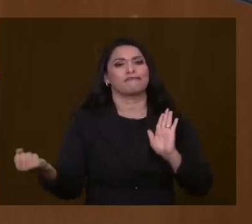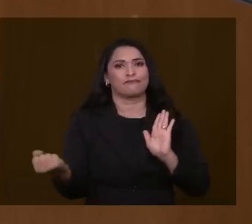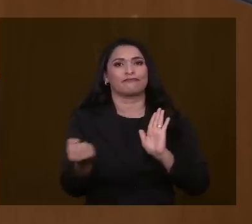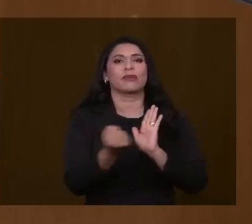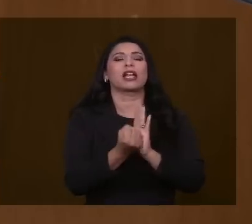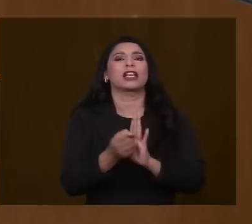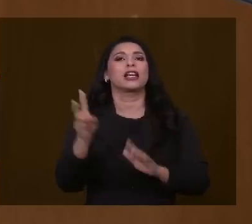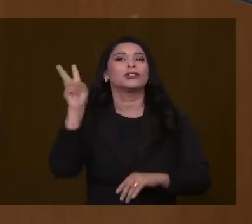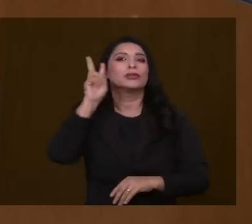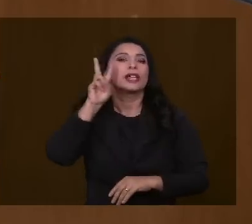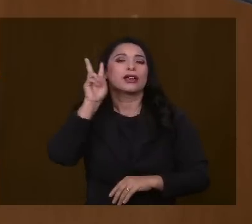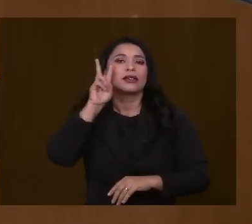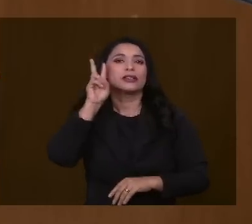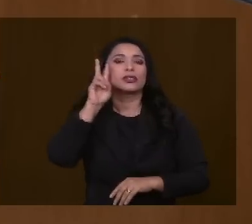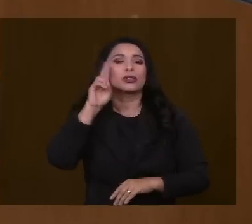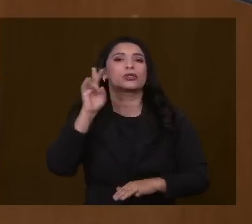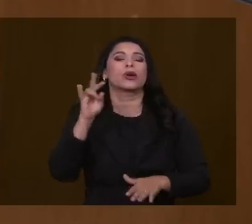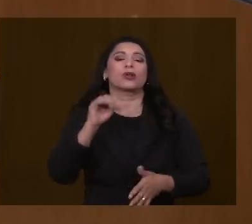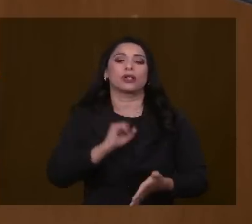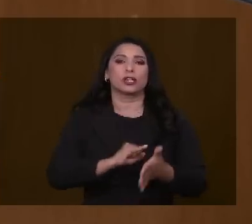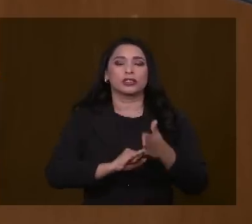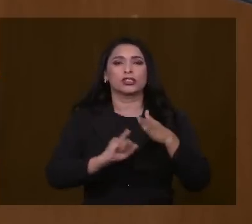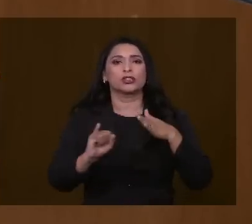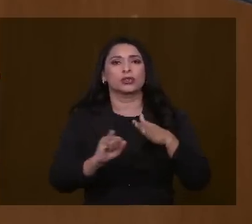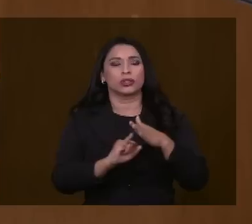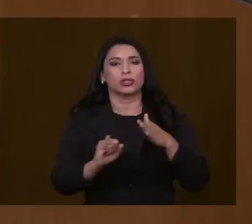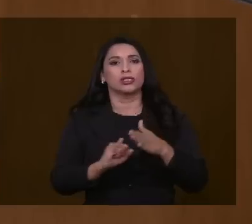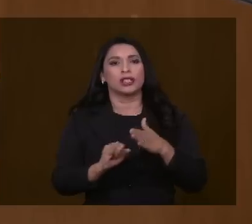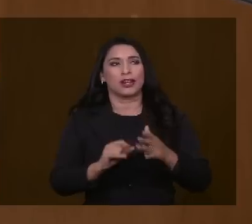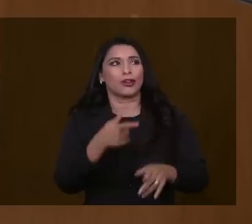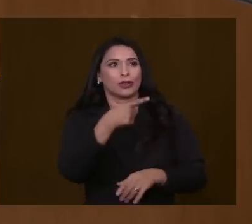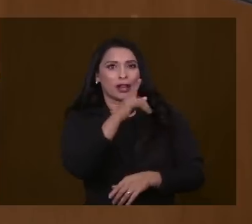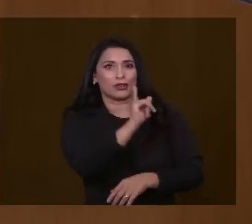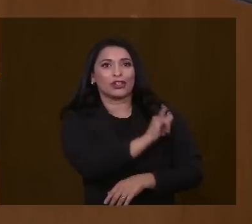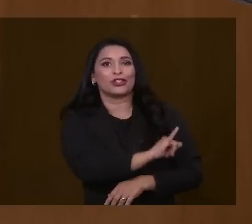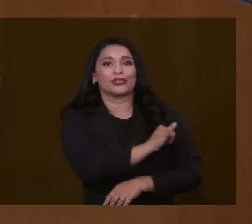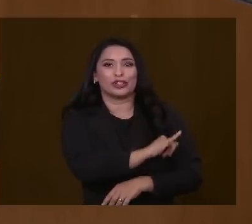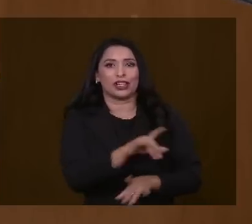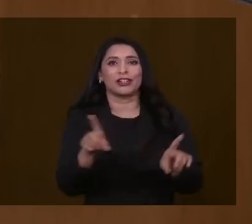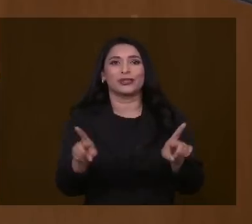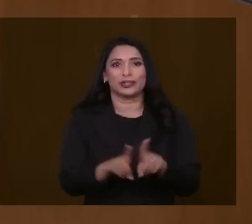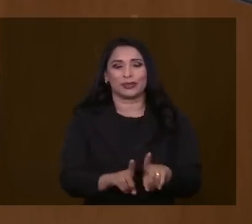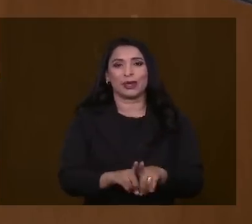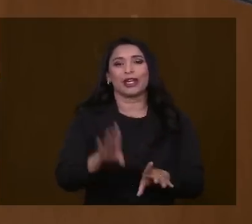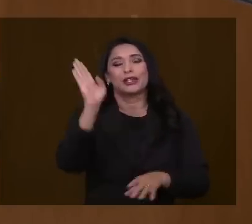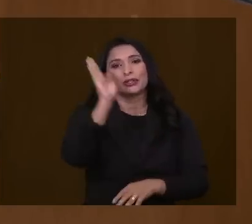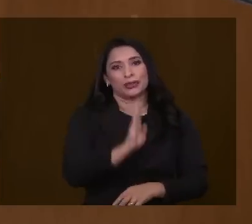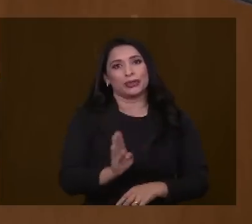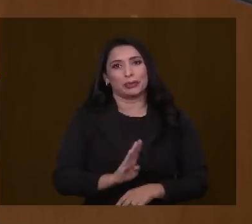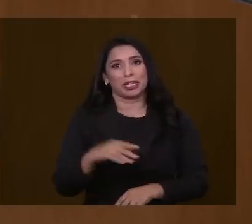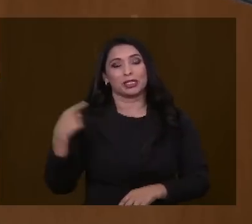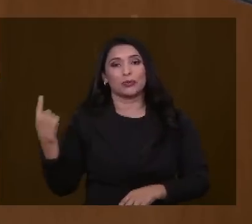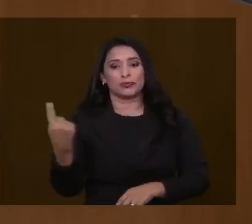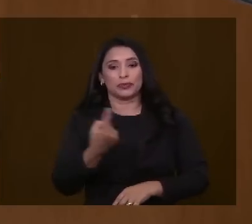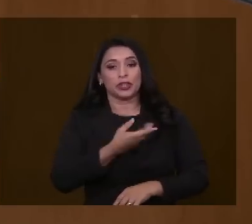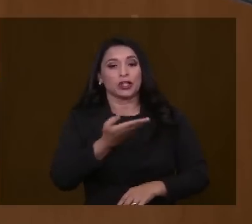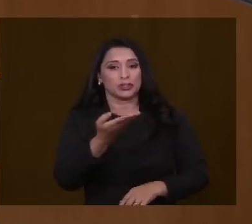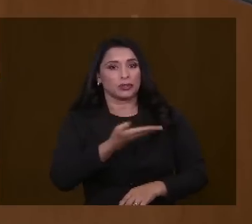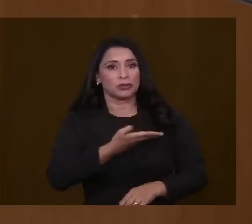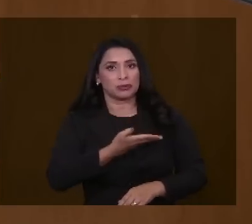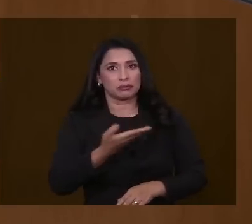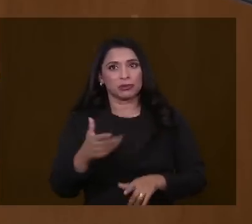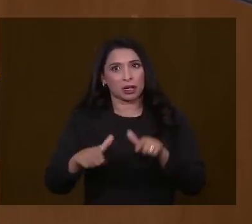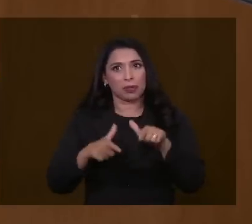na história institucional fluminense e brasileira. Nós mesmos fomos colegas de